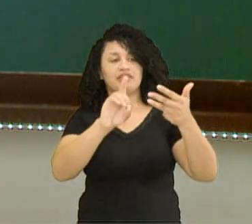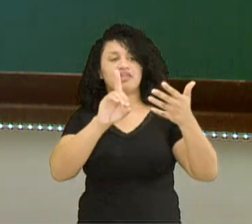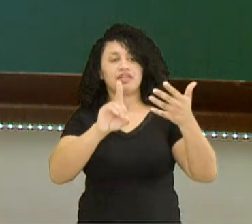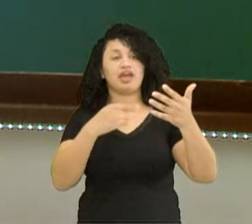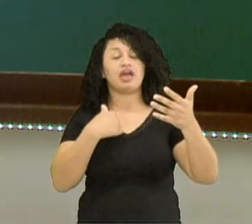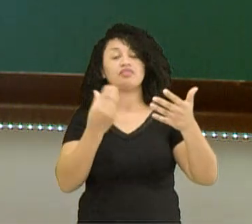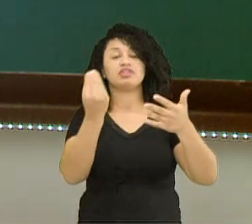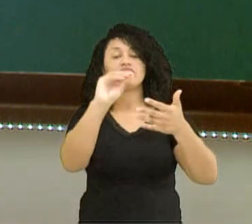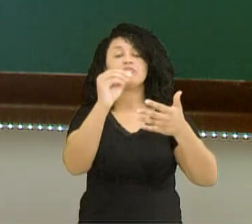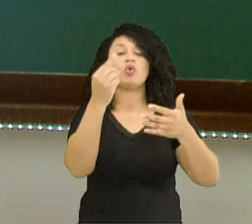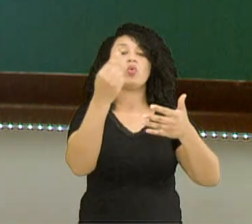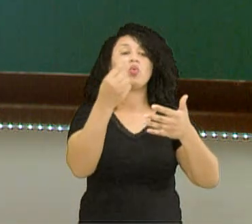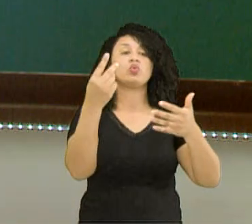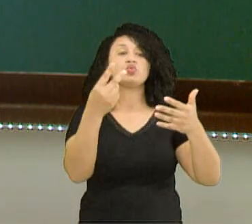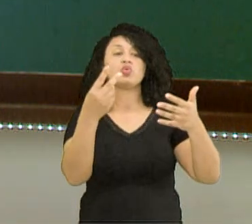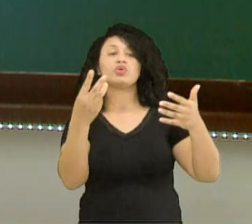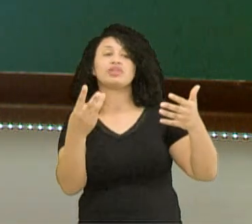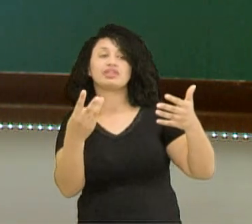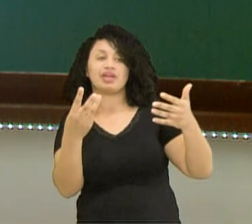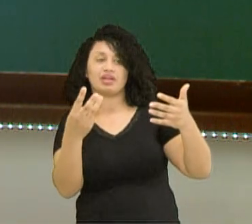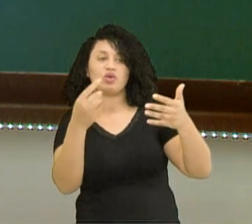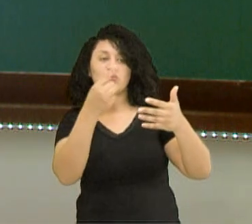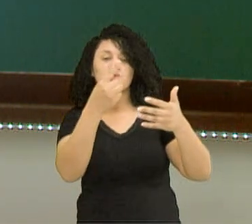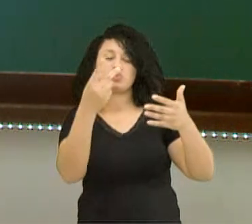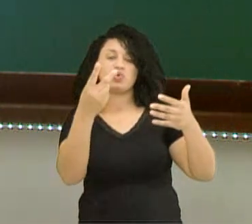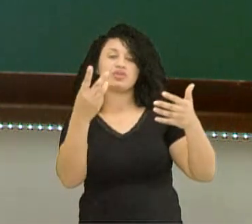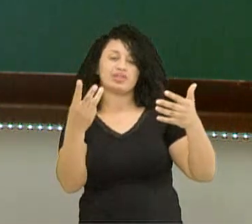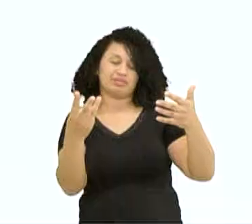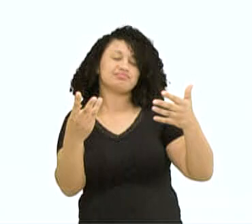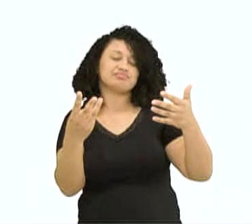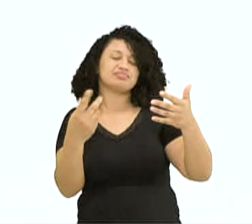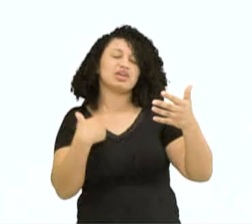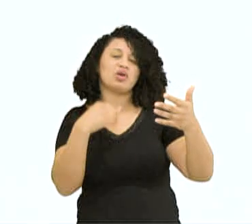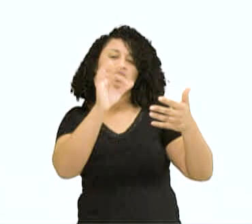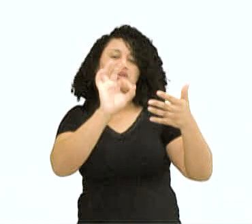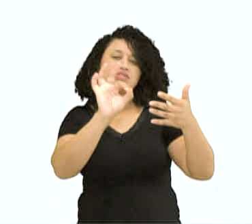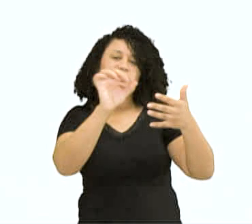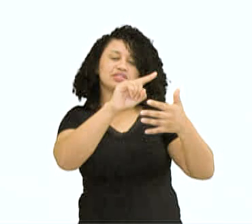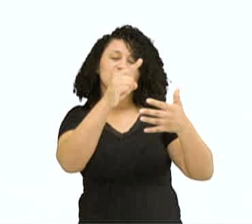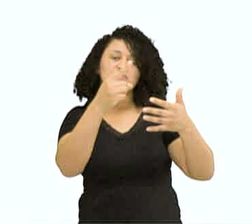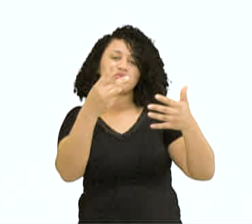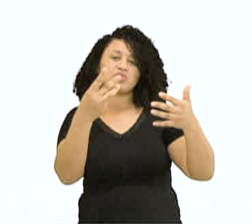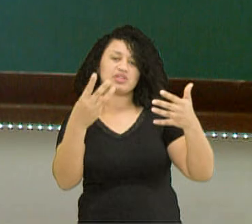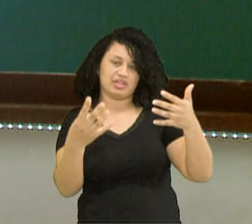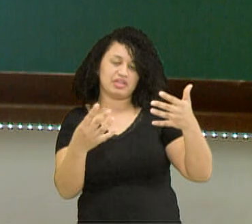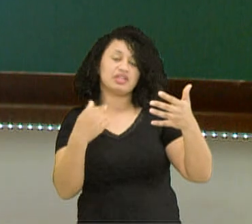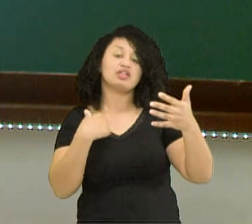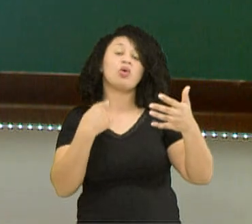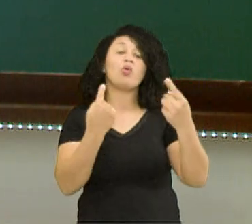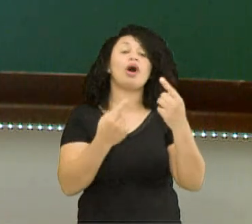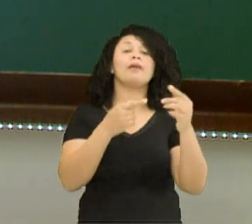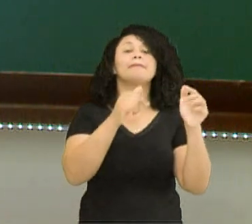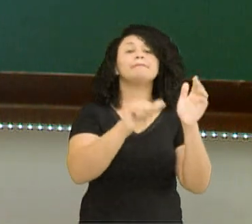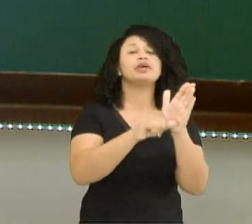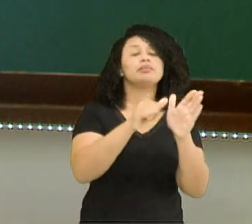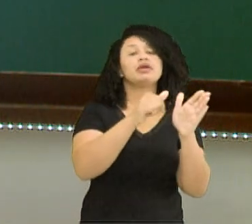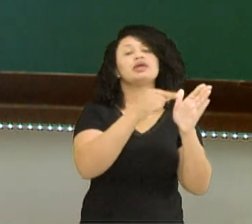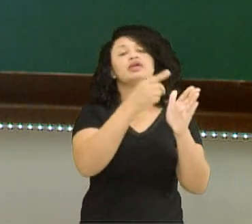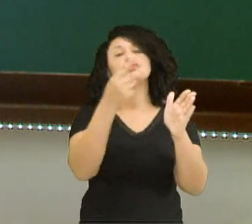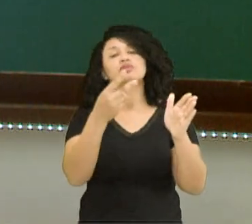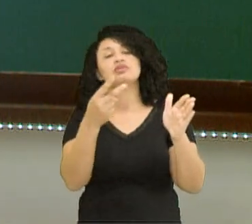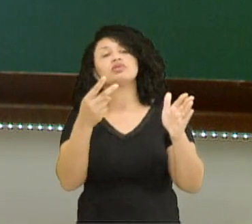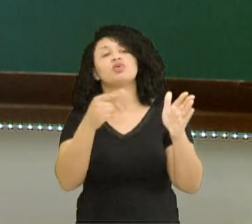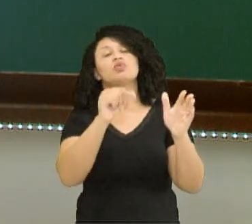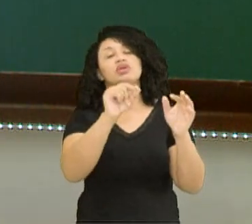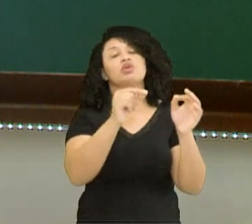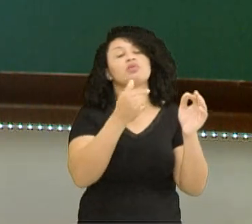3. Então vamos dar mais uma olhadinha no texto aqui, ó. Olha lá. Então parte 1, 2 e 3, tá? Então começa, o que